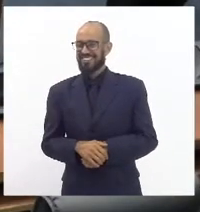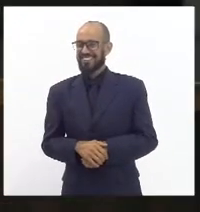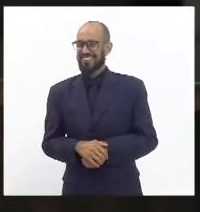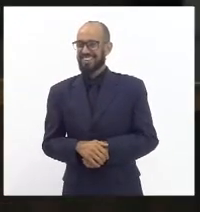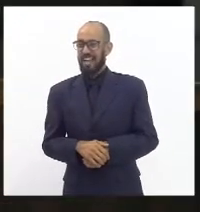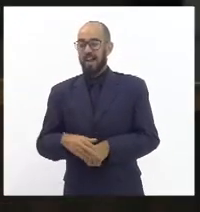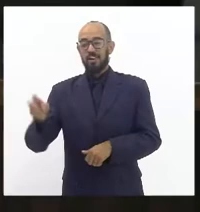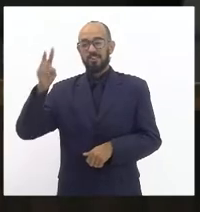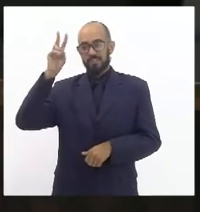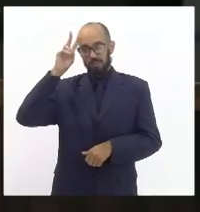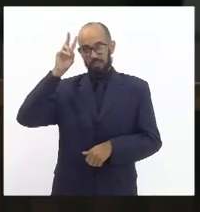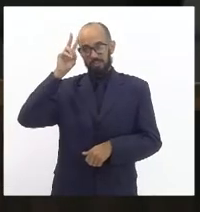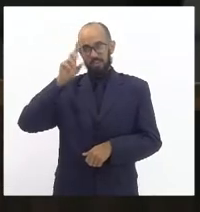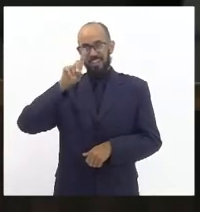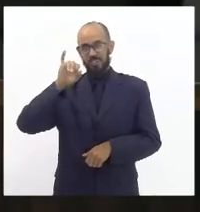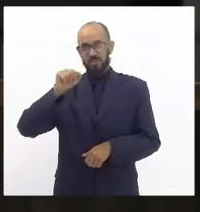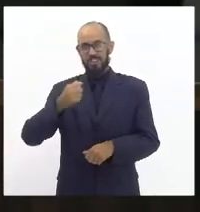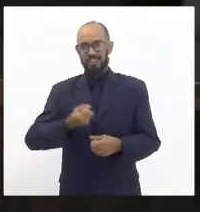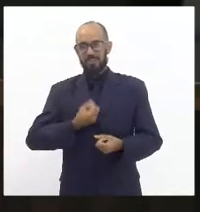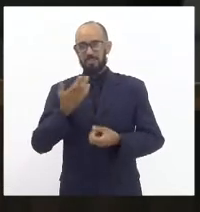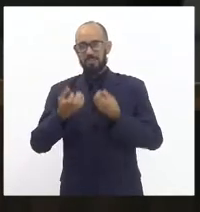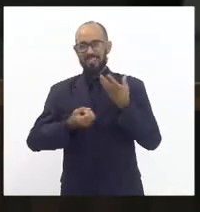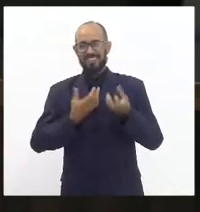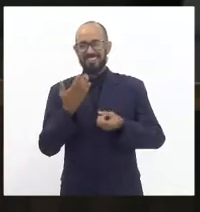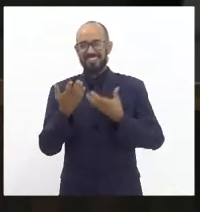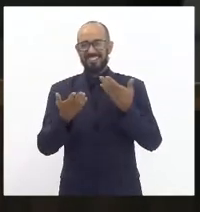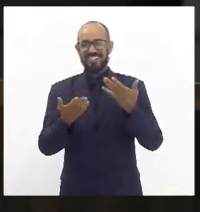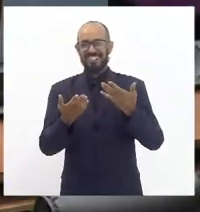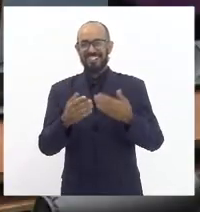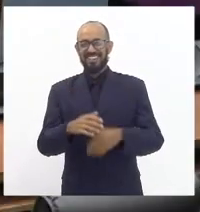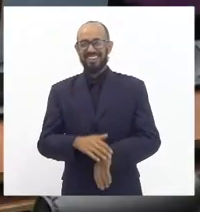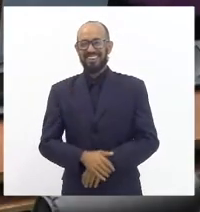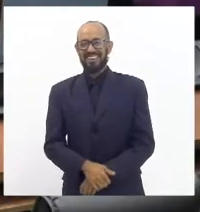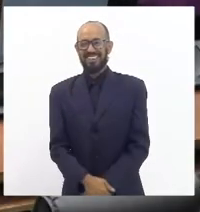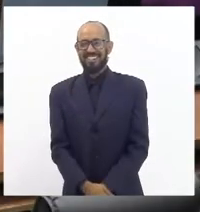segunda-feira é o dia da poesia né isso Deputado ele amar é